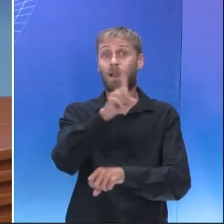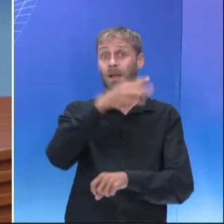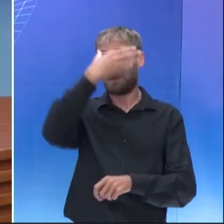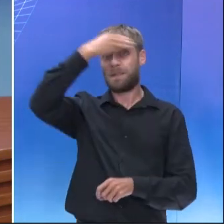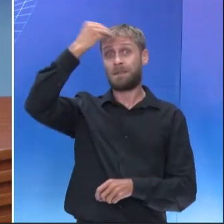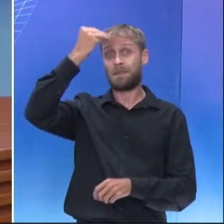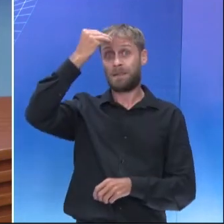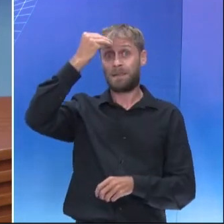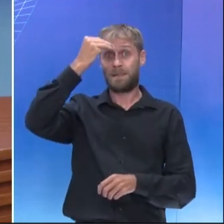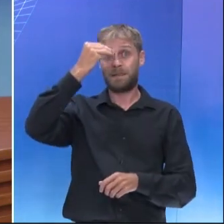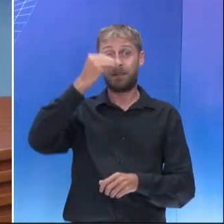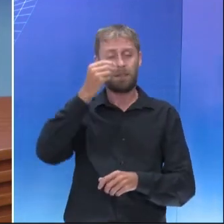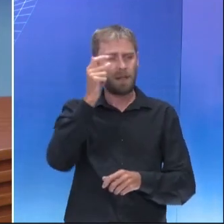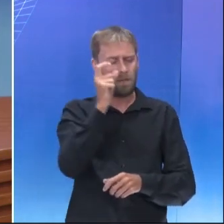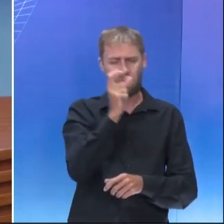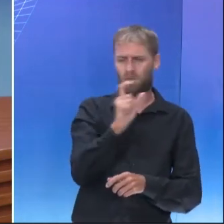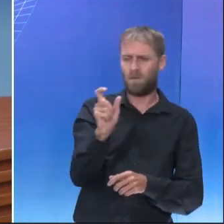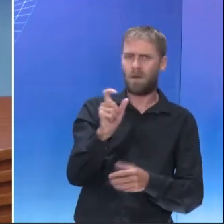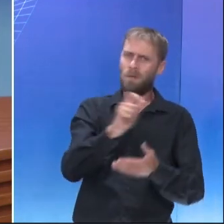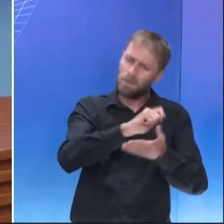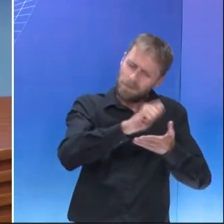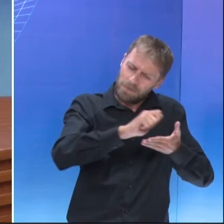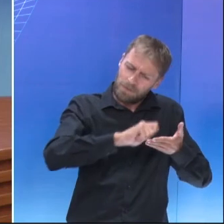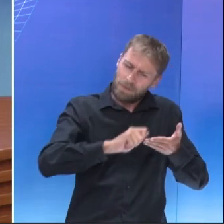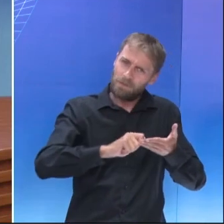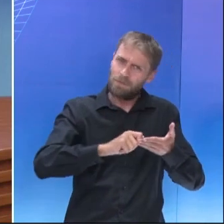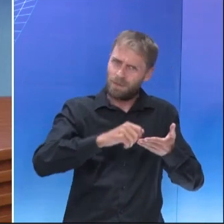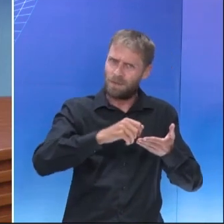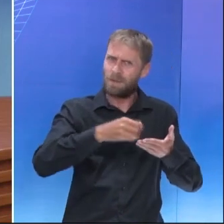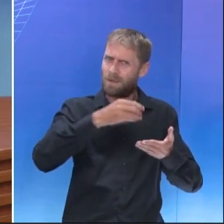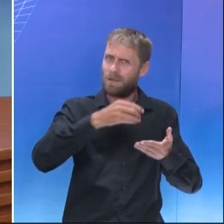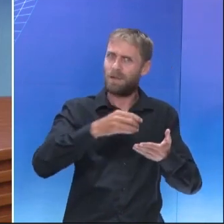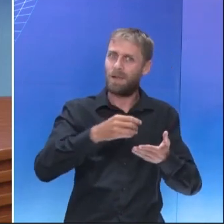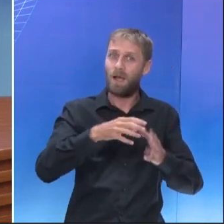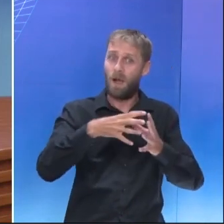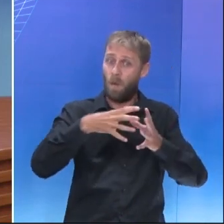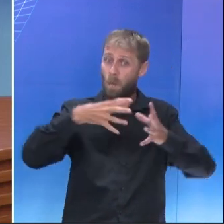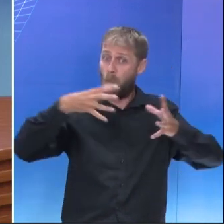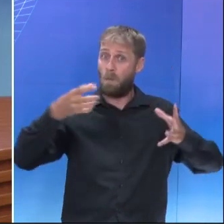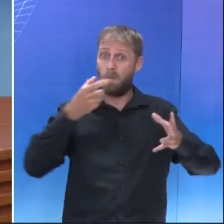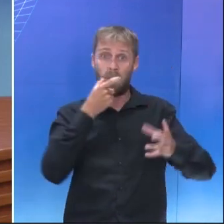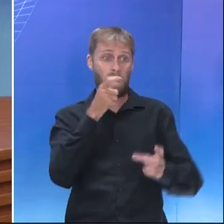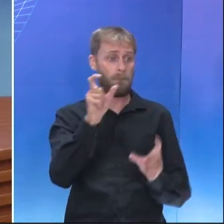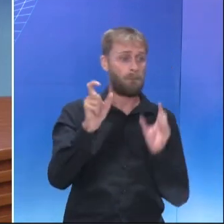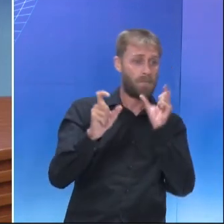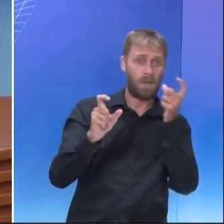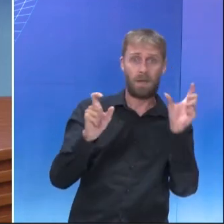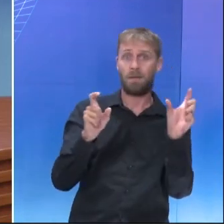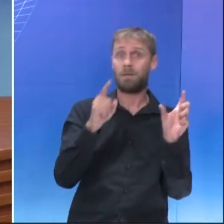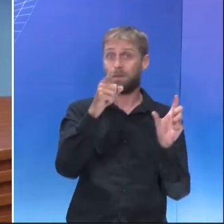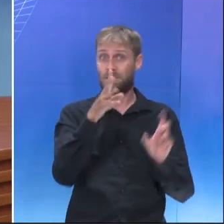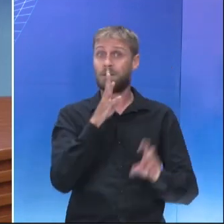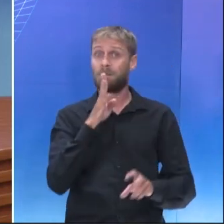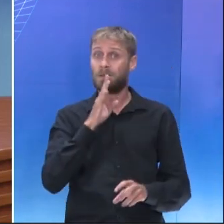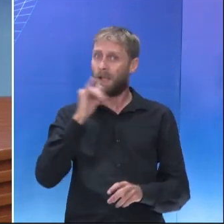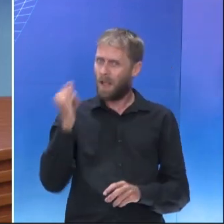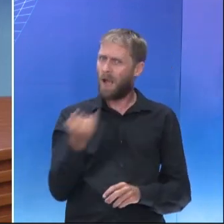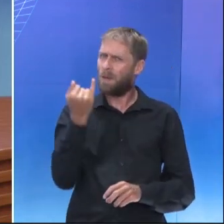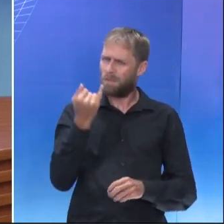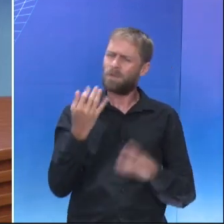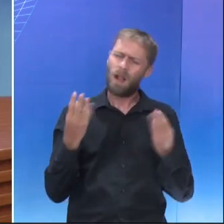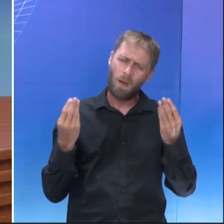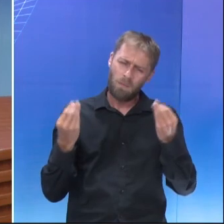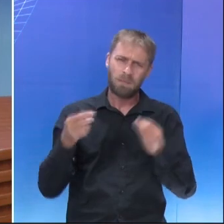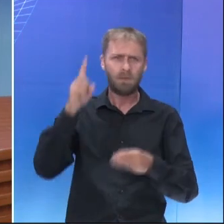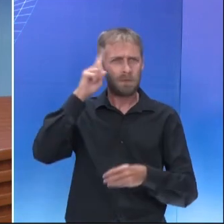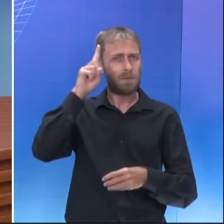esqueçam de colocar os vocabulários naquele caderninho que eu disse no primeiro vídeo, lembra? Vai aumentando o seu vocabulário e que aproveitem o máximo cada